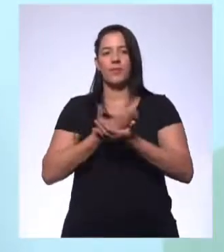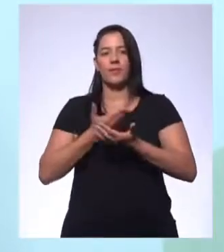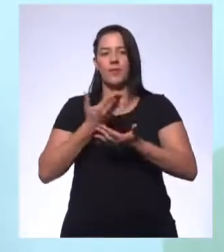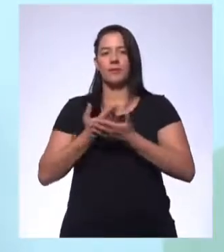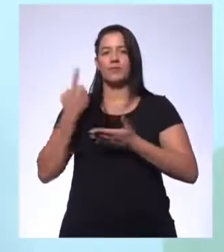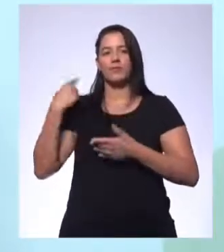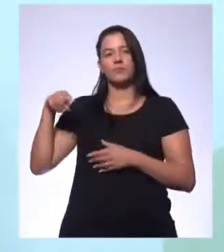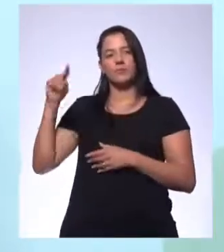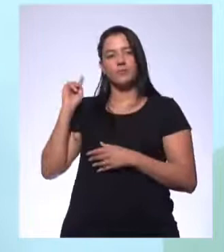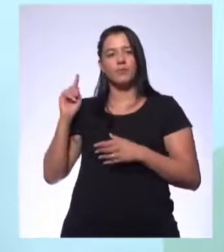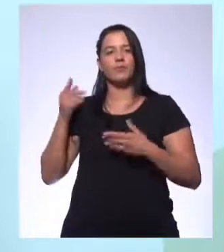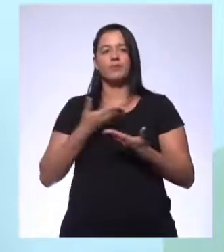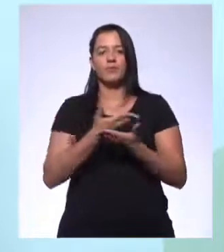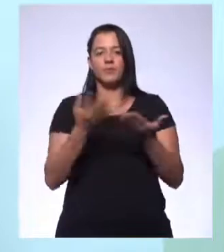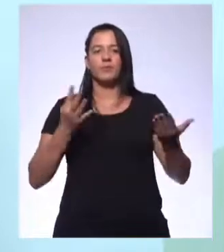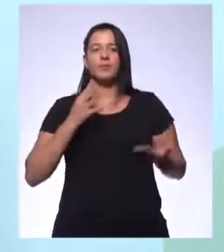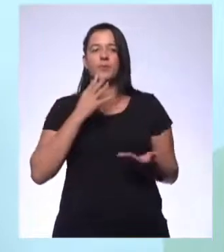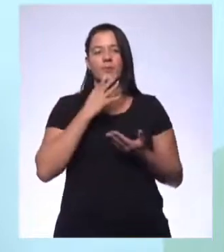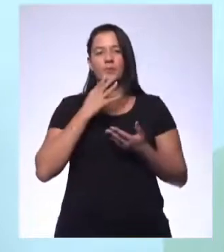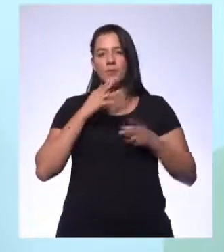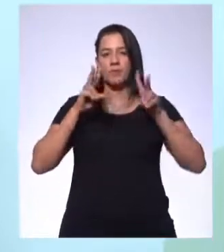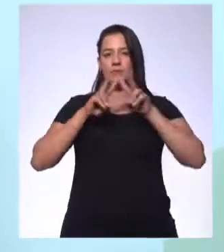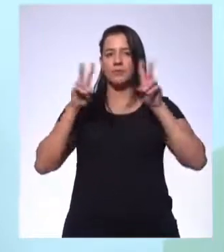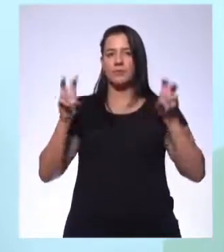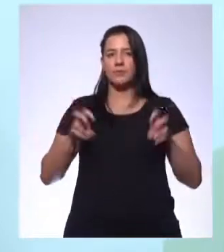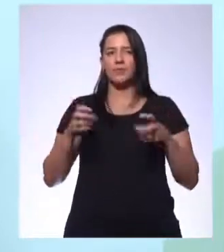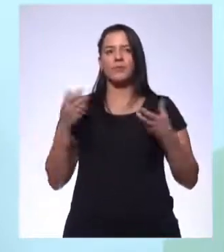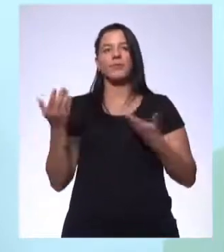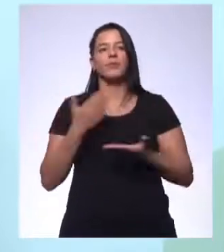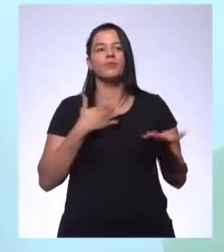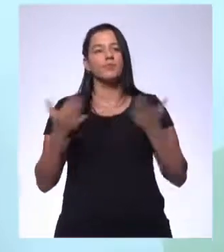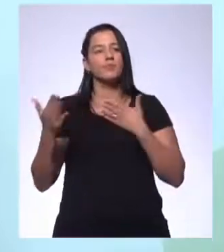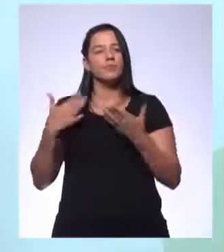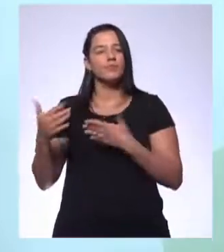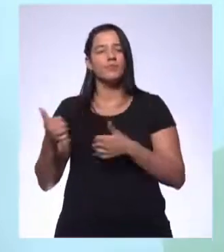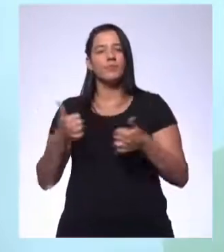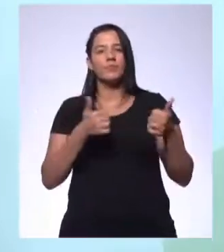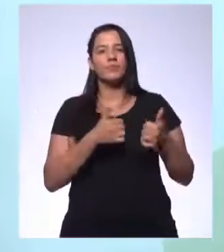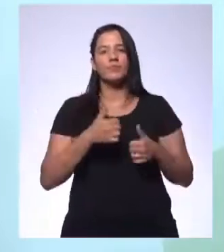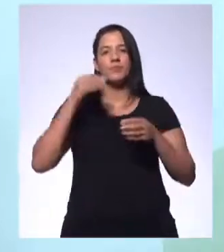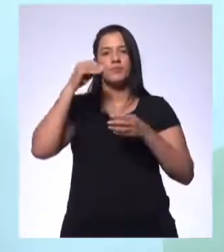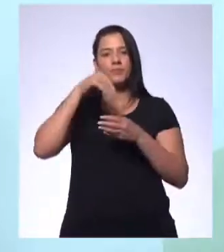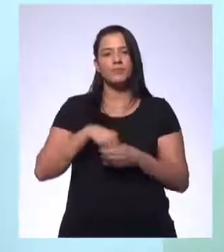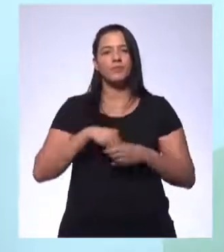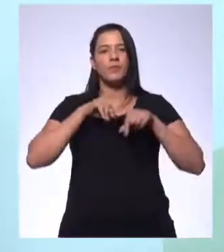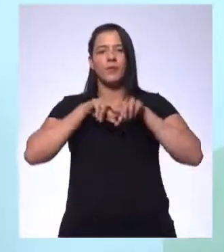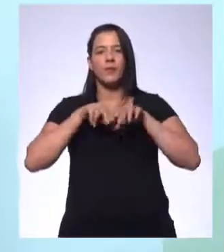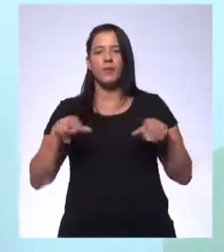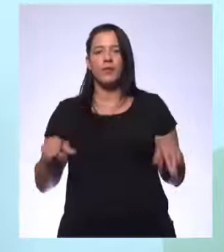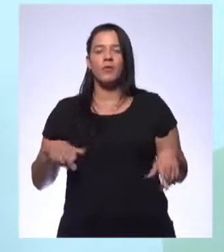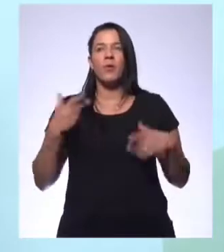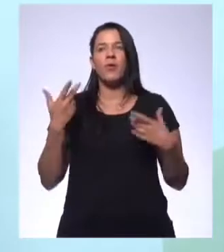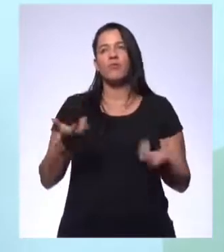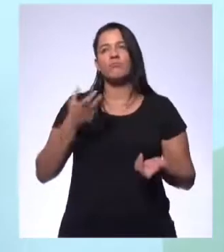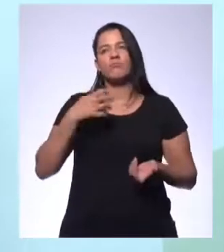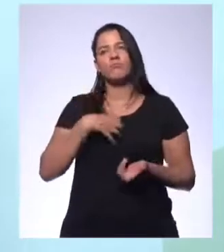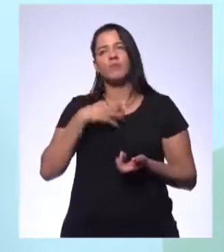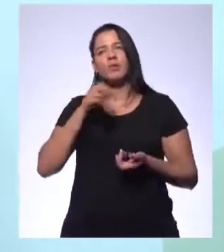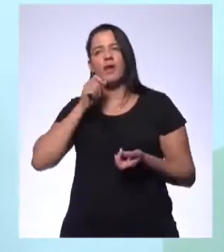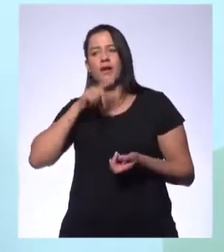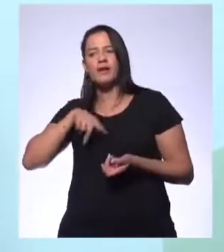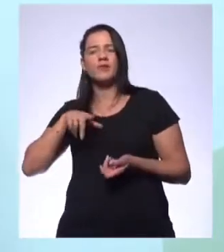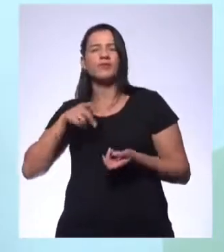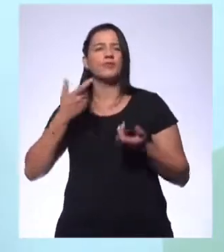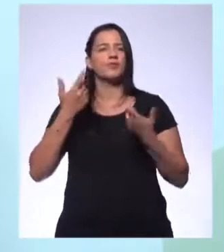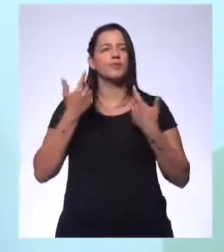por dentro do que a gente estava falando. Nós estamos trabalhando resenha e dentro da resenha a gente está trazendo aí o conceito do que é a crítica, a